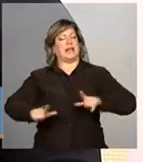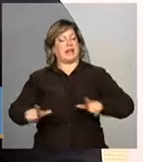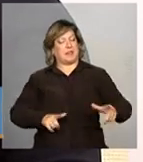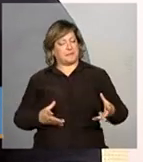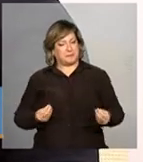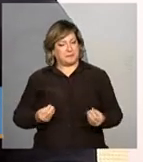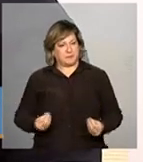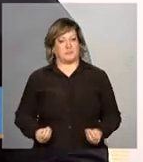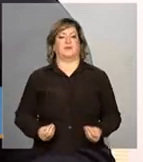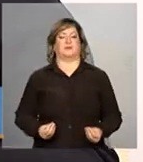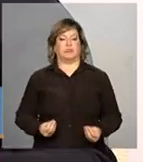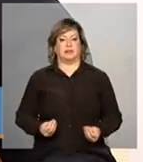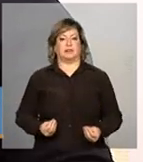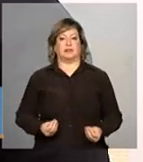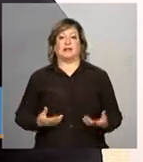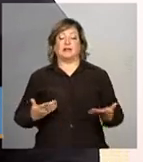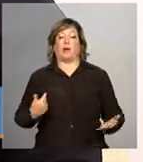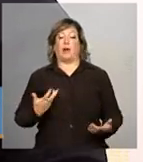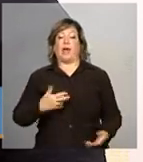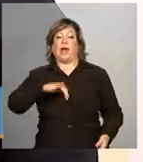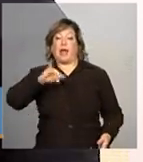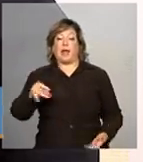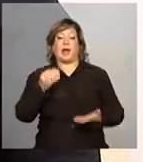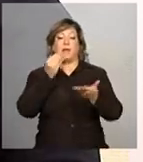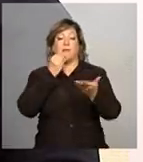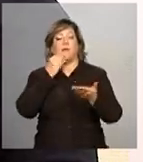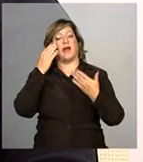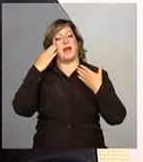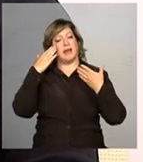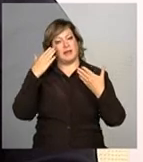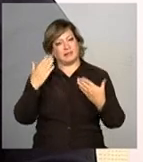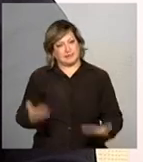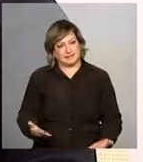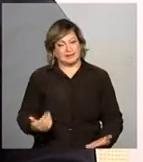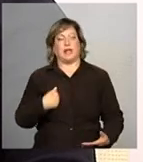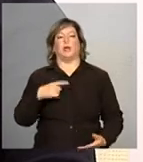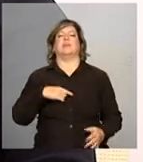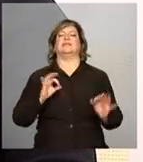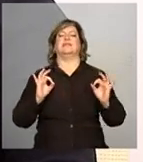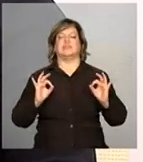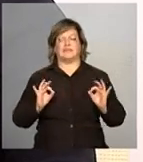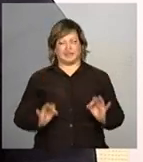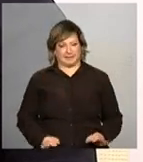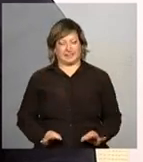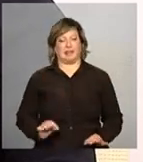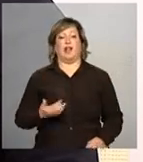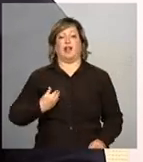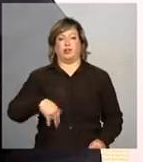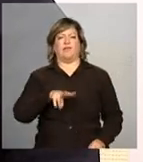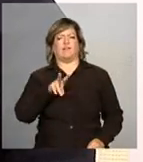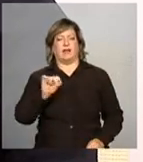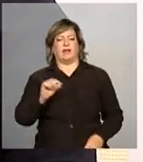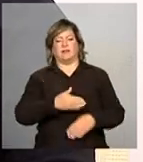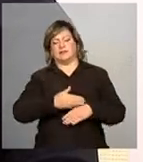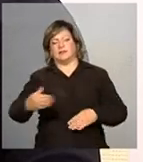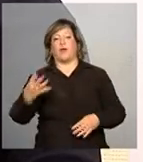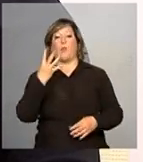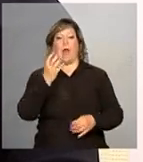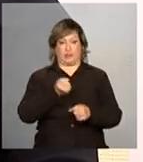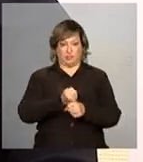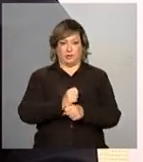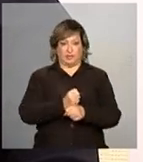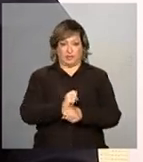com a própria área né então eu quero aproveitar mesmo é para agradecer Eu tenho certeza que nós vamos daqui a quatro